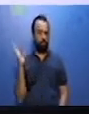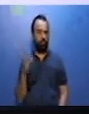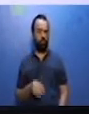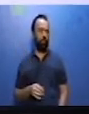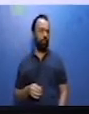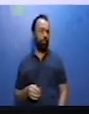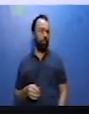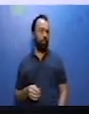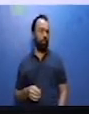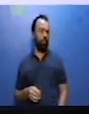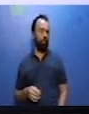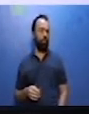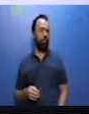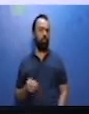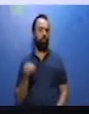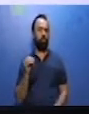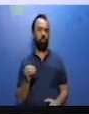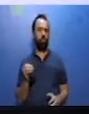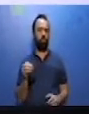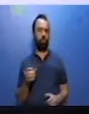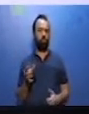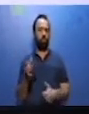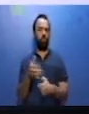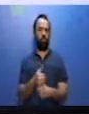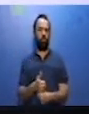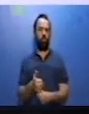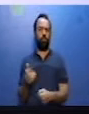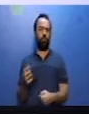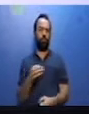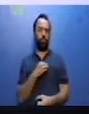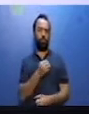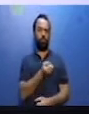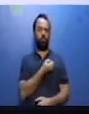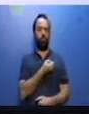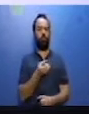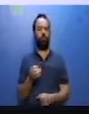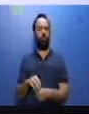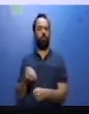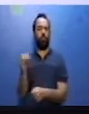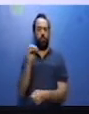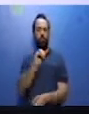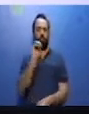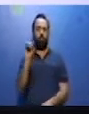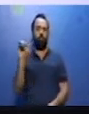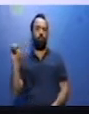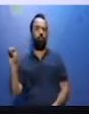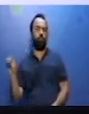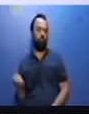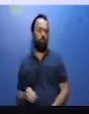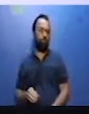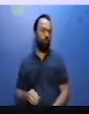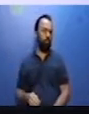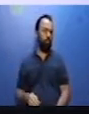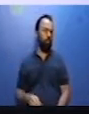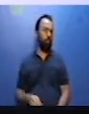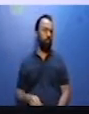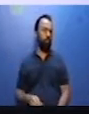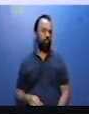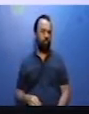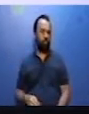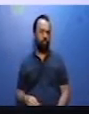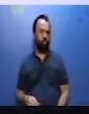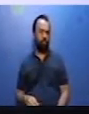aqui é só substitui os valores vão precisar inflata 11 b vai tá um número no lugar do b olá com o